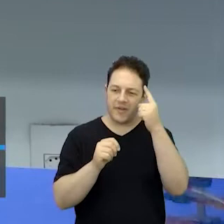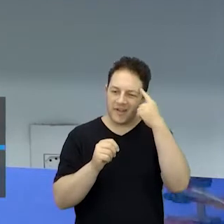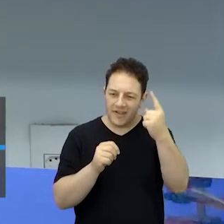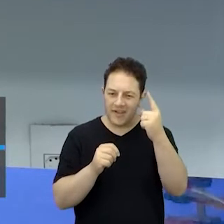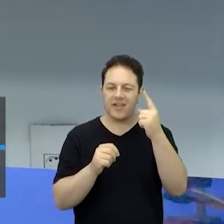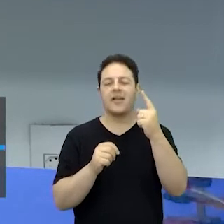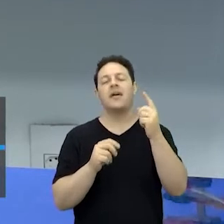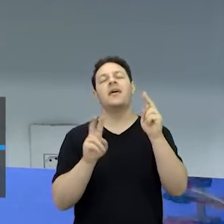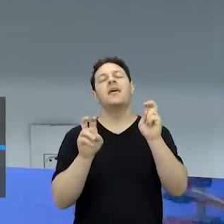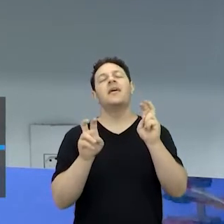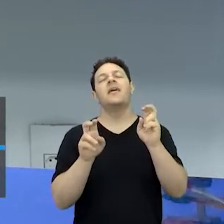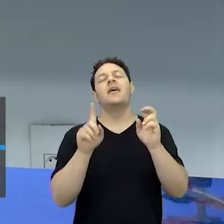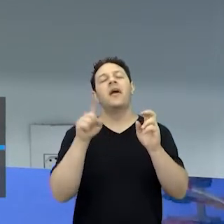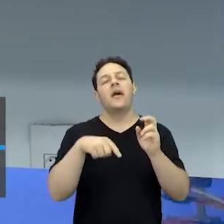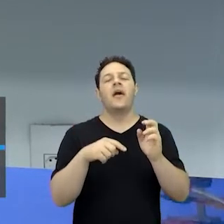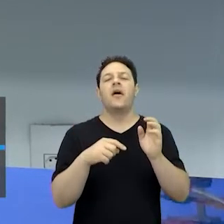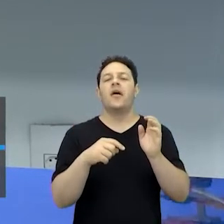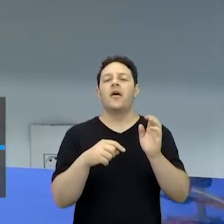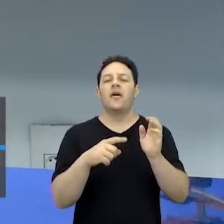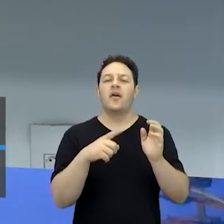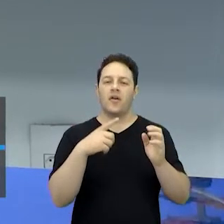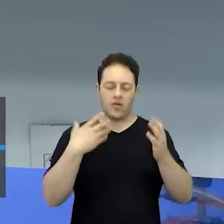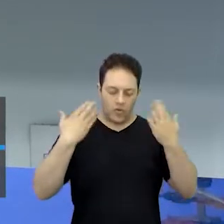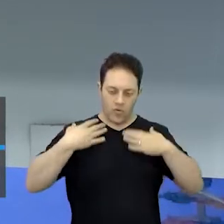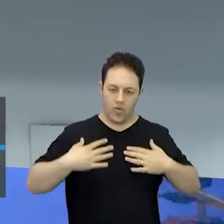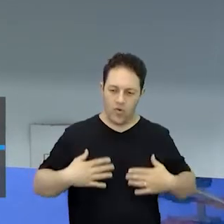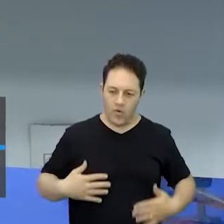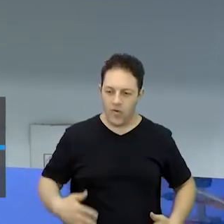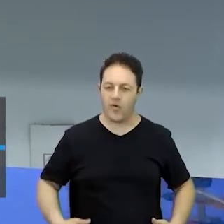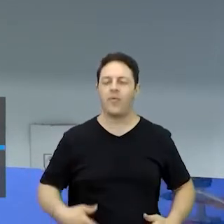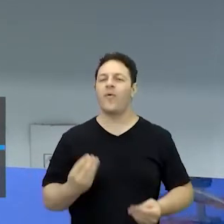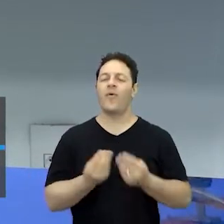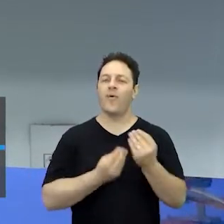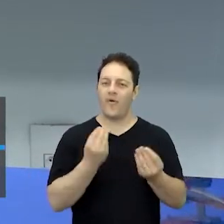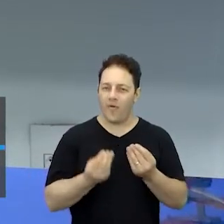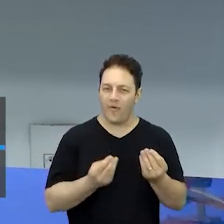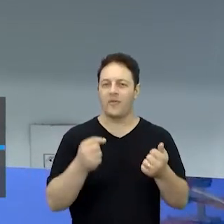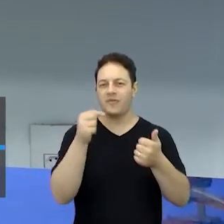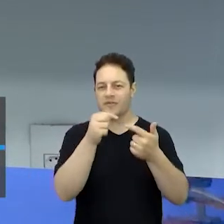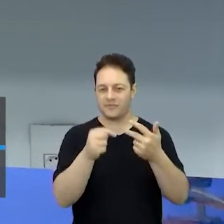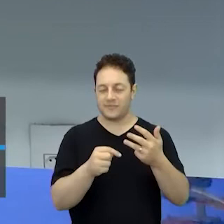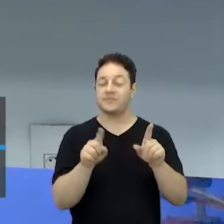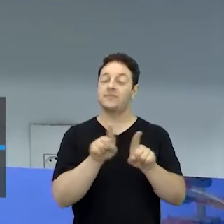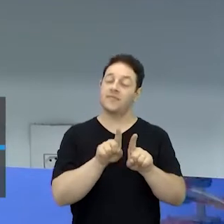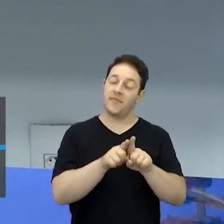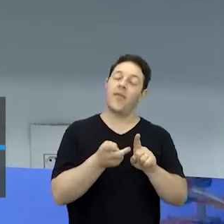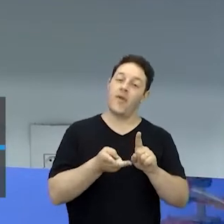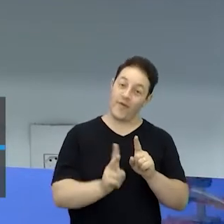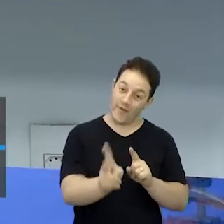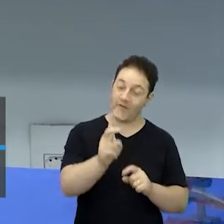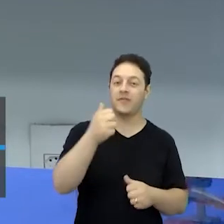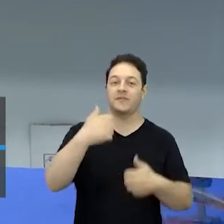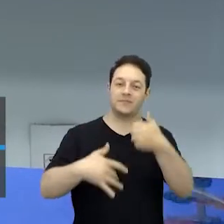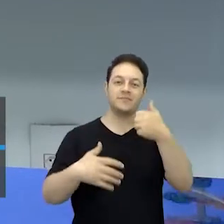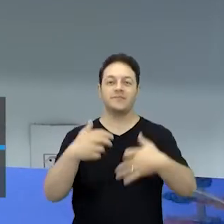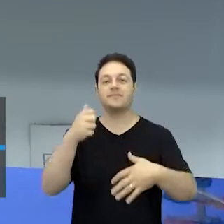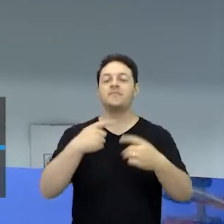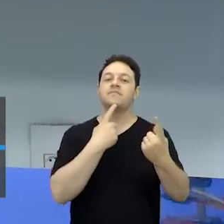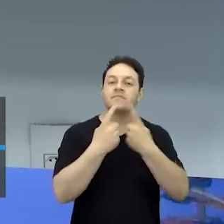respeito das da questão aí da composição do nosso corpo principalmente e hoje a gente vai dar continuidade